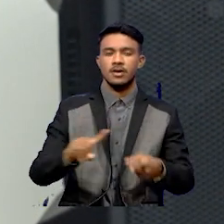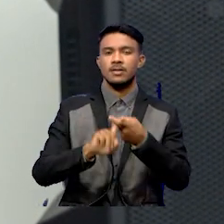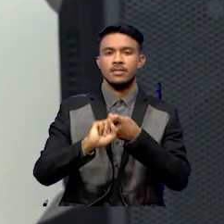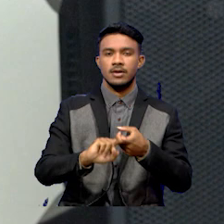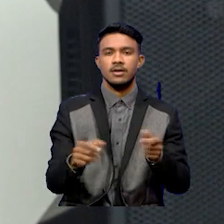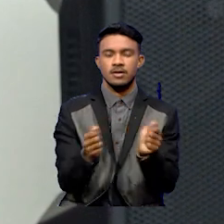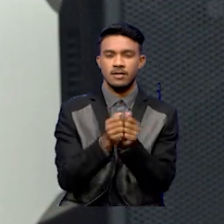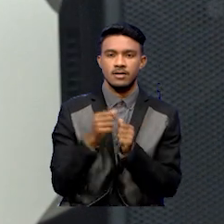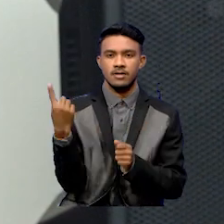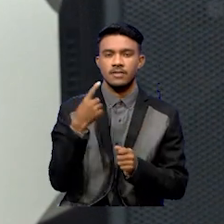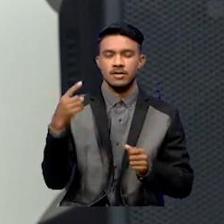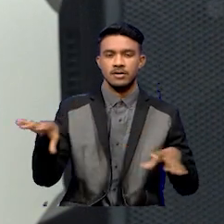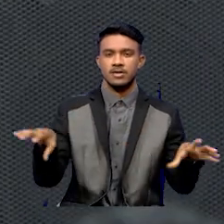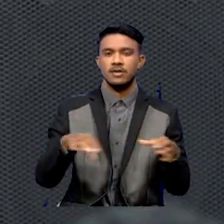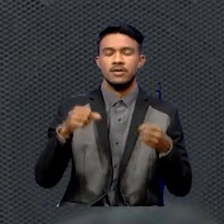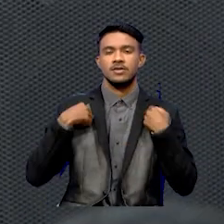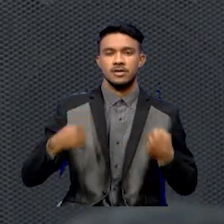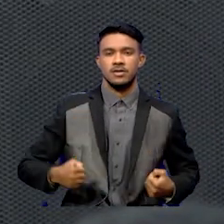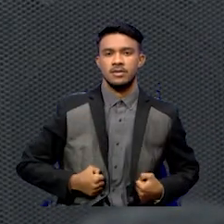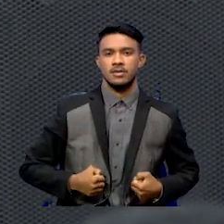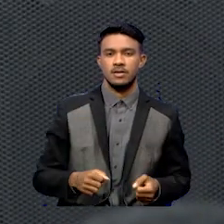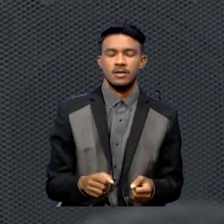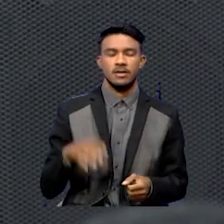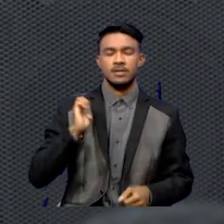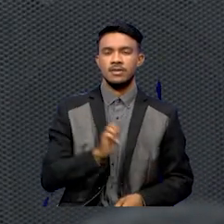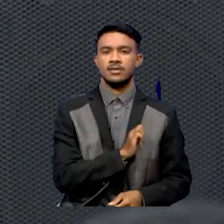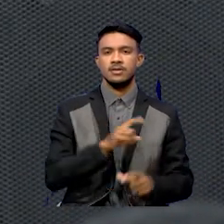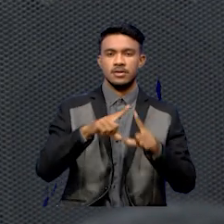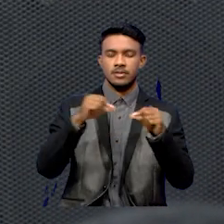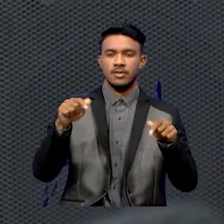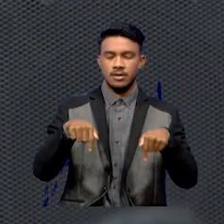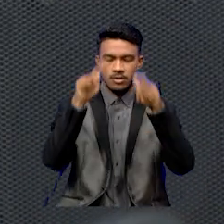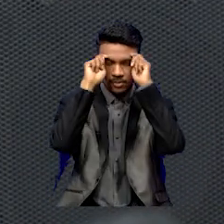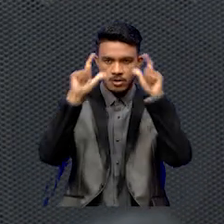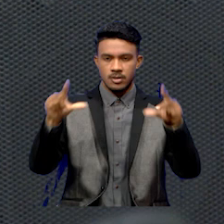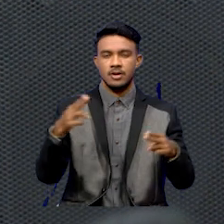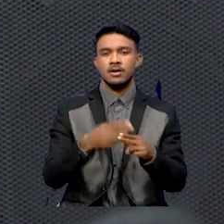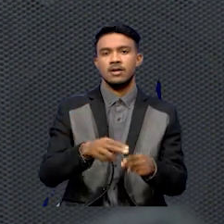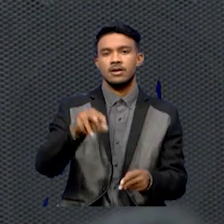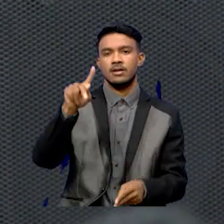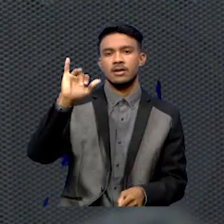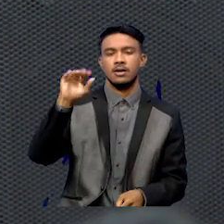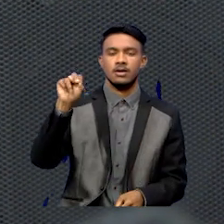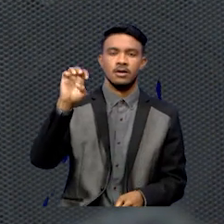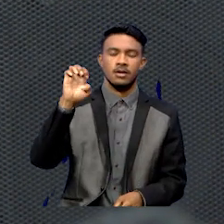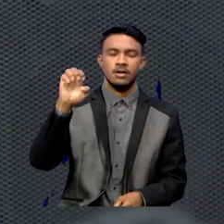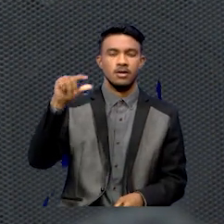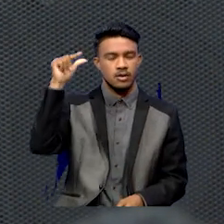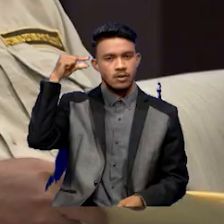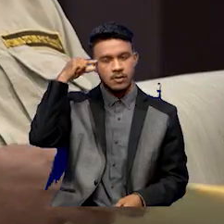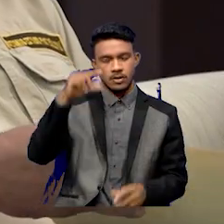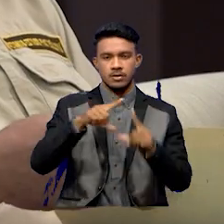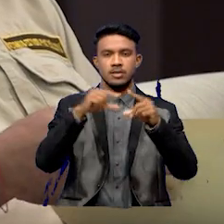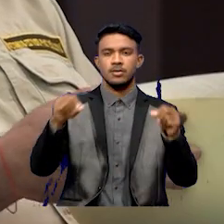a minha Sistema Nacional de Saúde. Embaixador Japão e Timor-Leste, Kinefuchi Masami Hateten, Governo do Japão, Nia